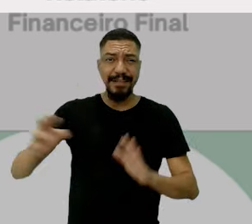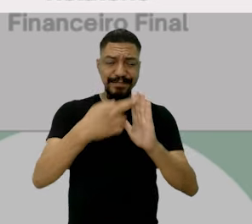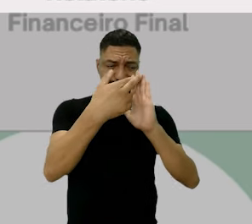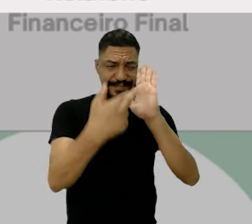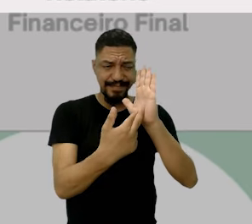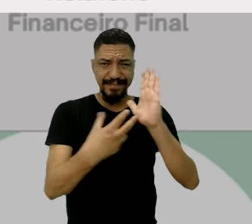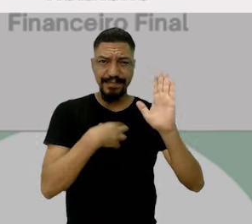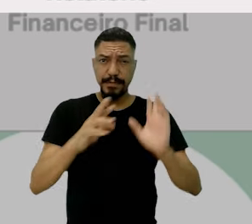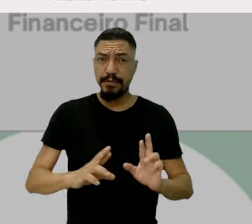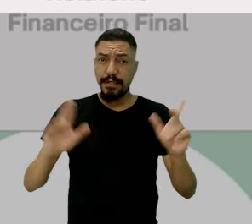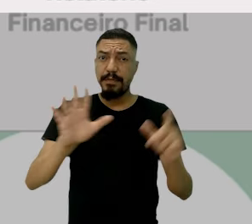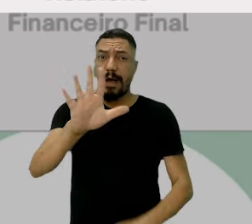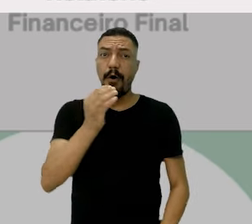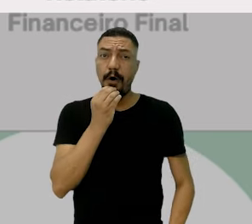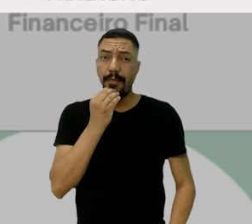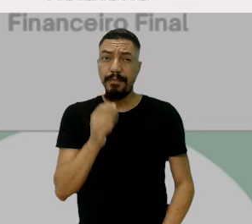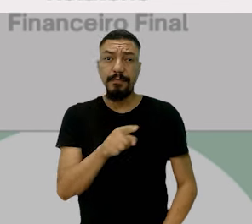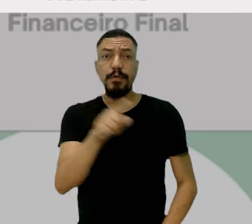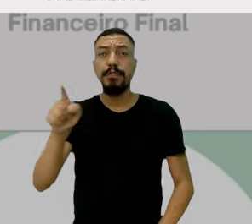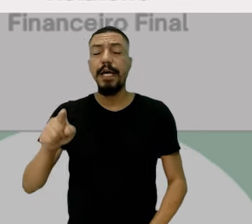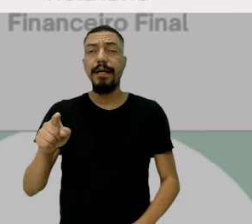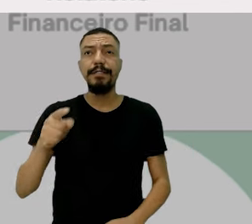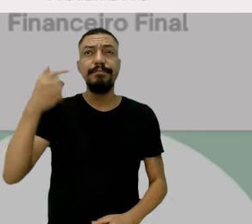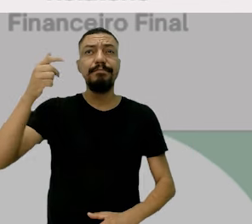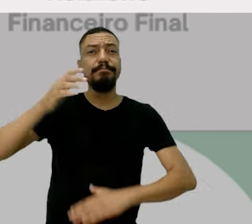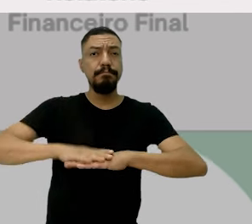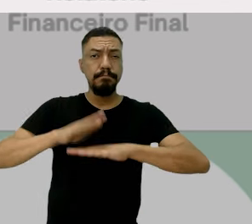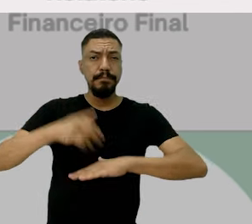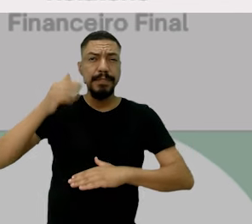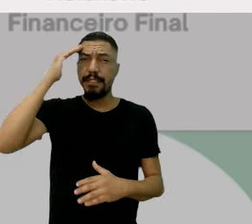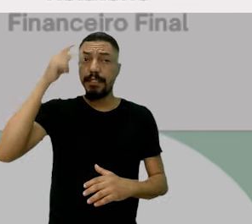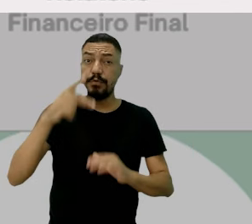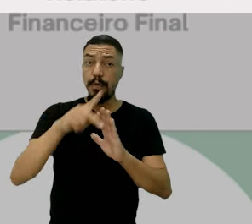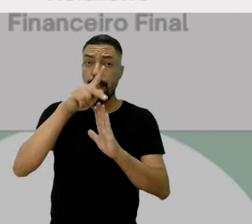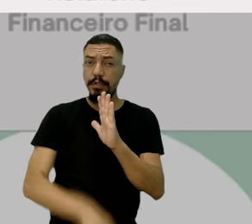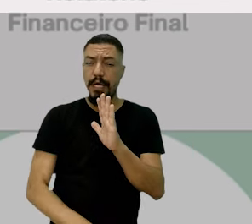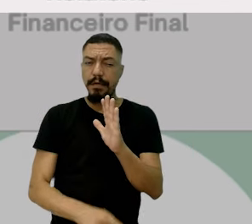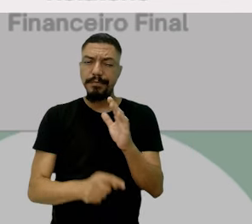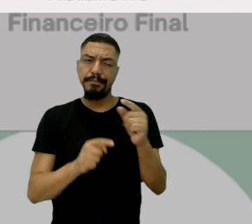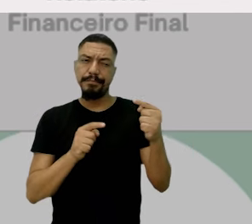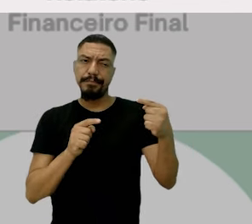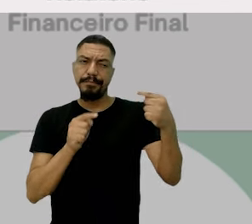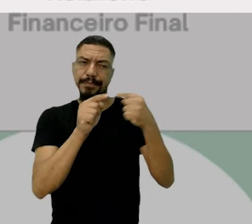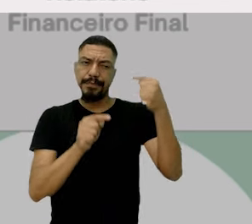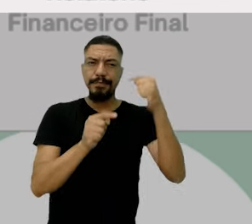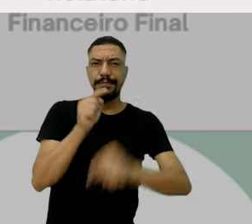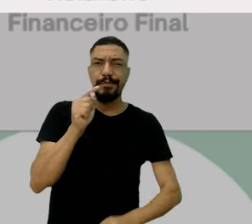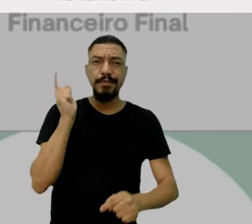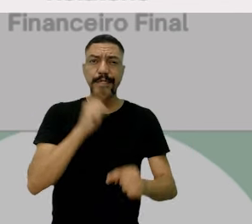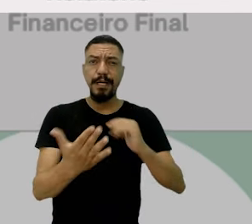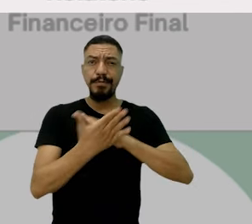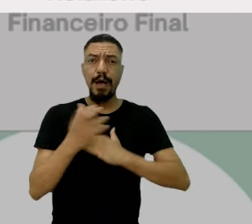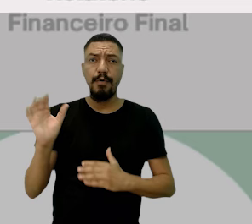relatório, mas claro que aí cabe a vocês entenderem dentro do projeto de vocês aquilo que pode